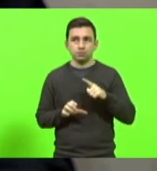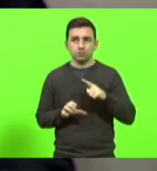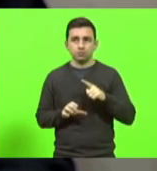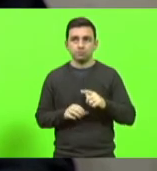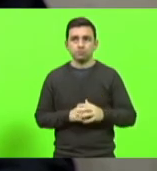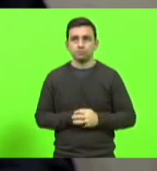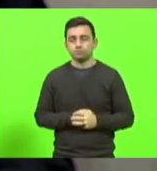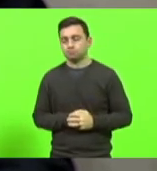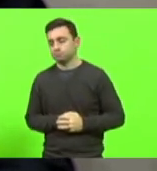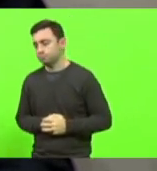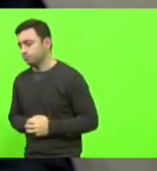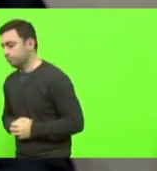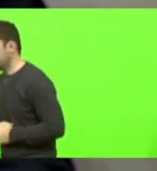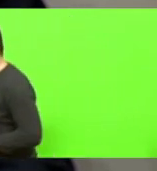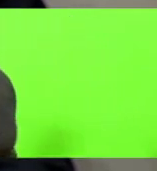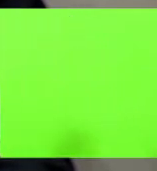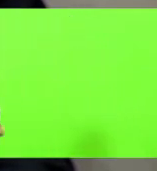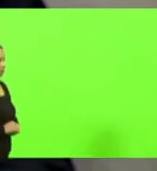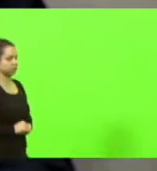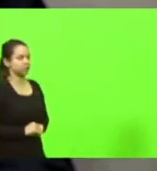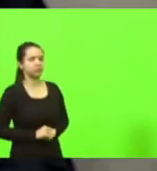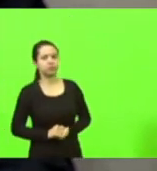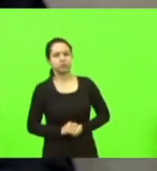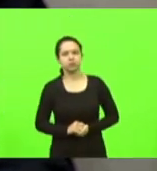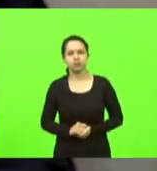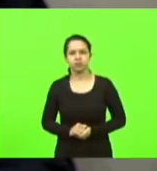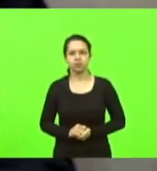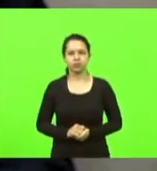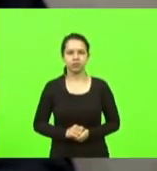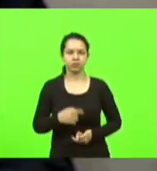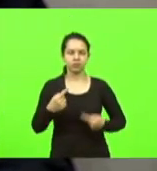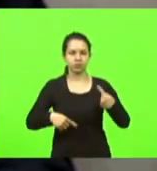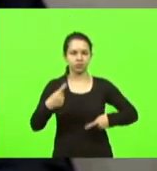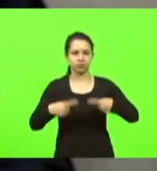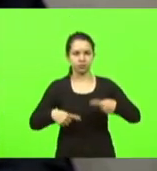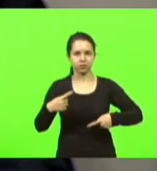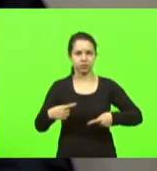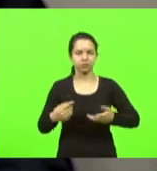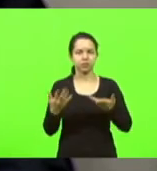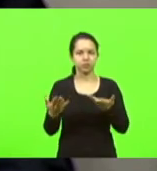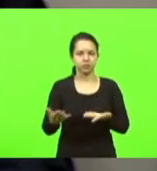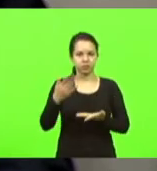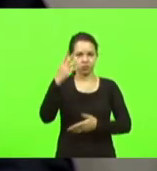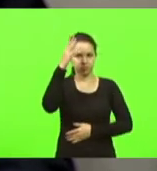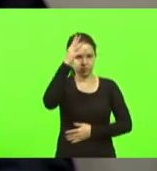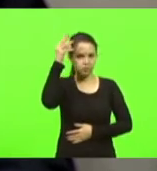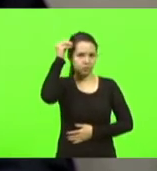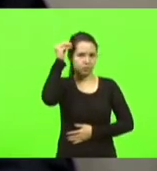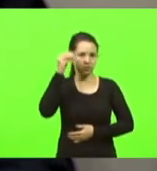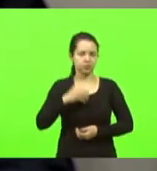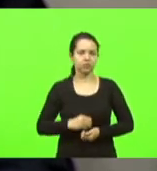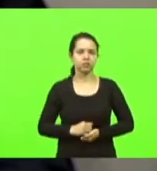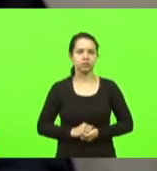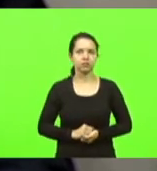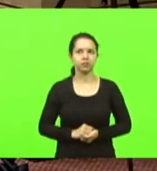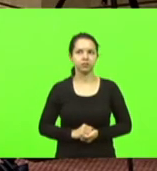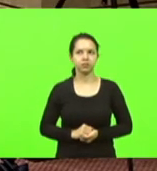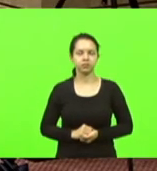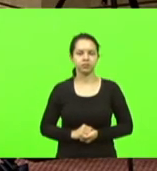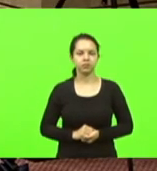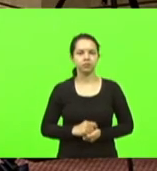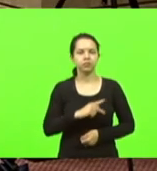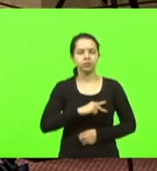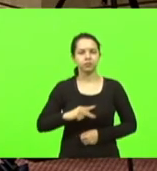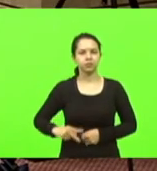a emenda modificativa em discussão com a palavra a deputada Luciane carminatti Presidente